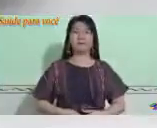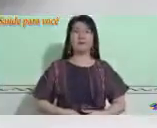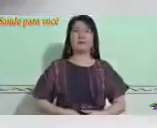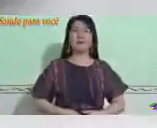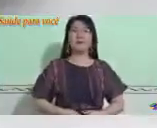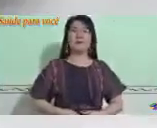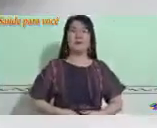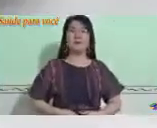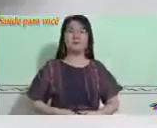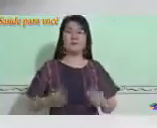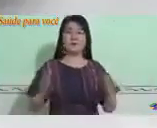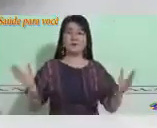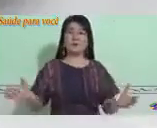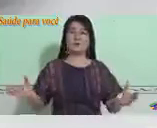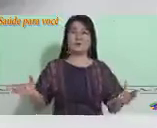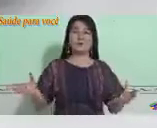100 gramas,